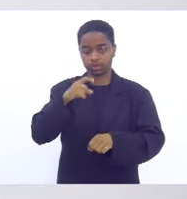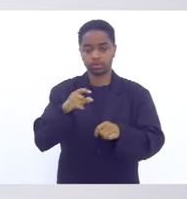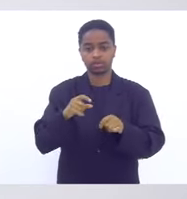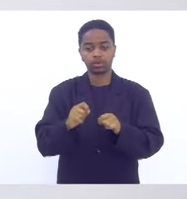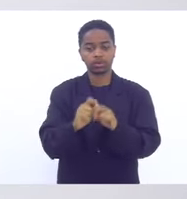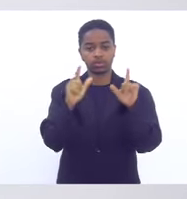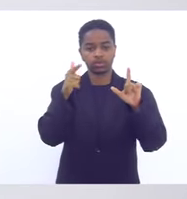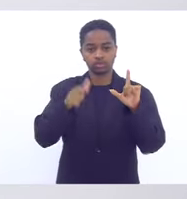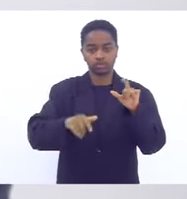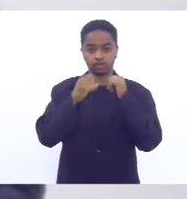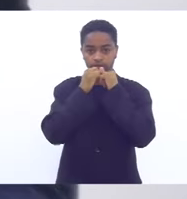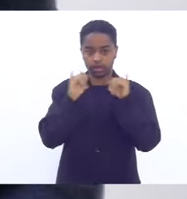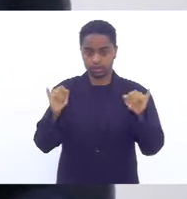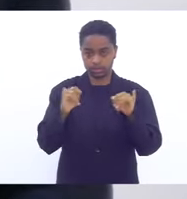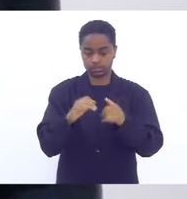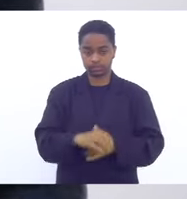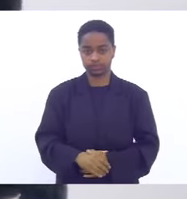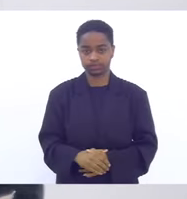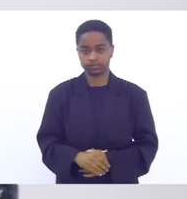da onde as OSs